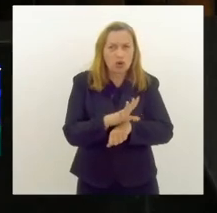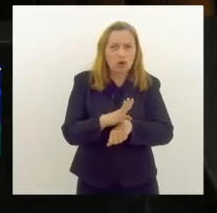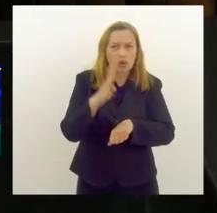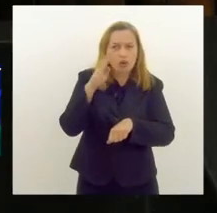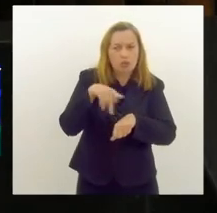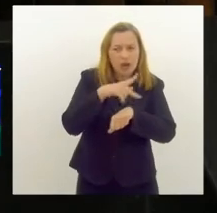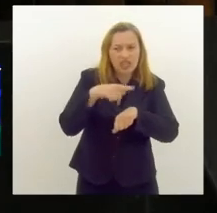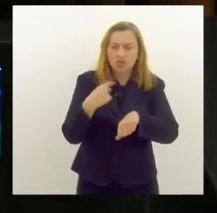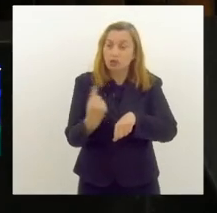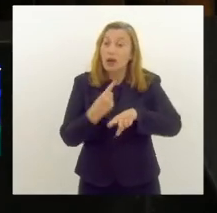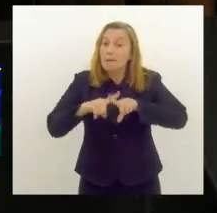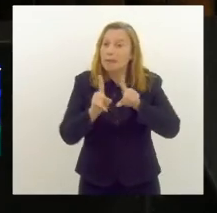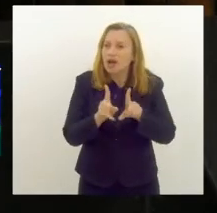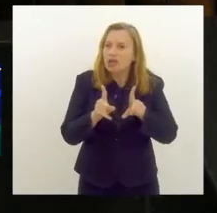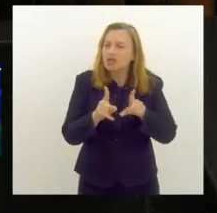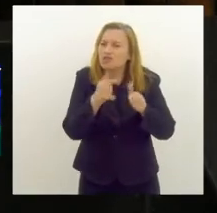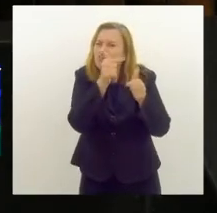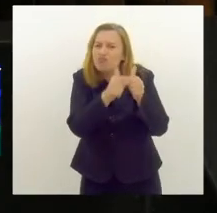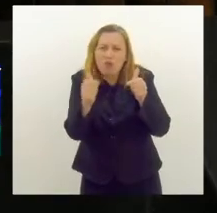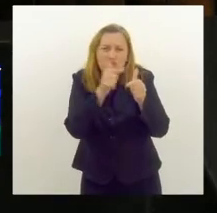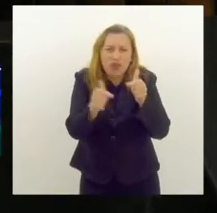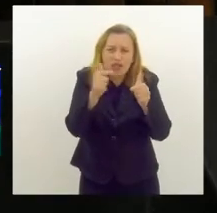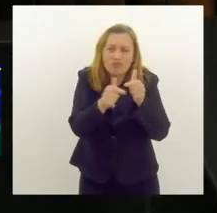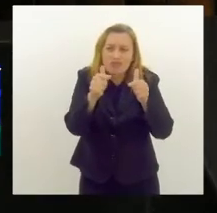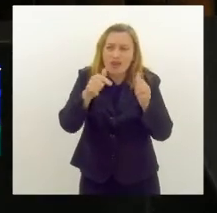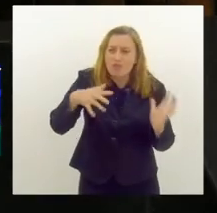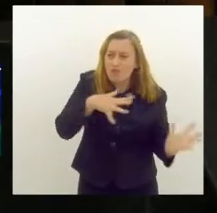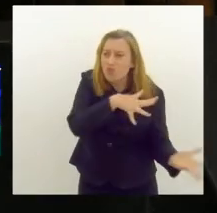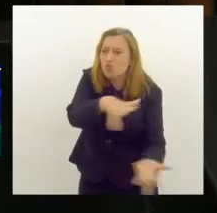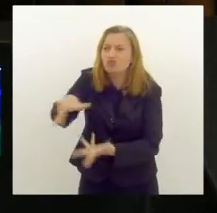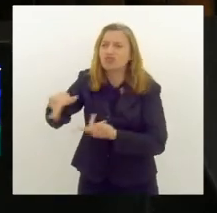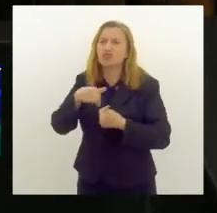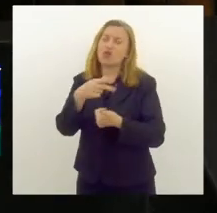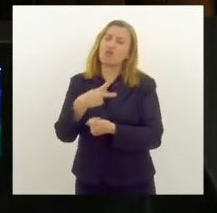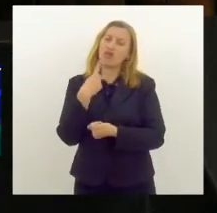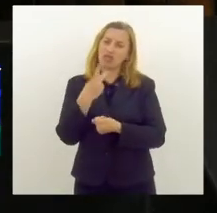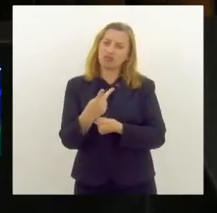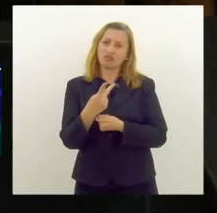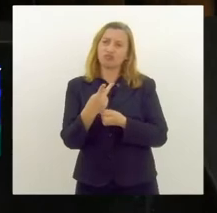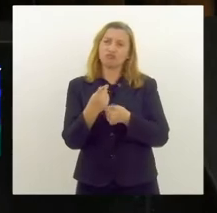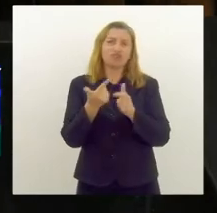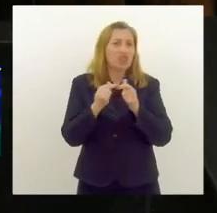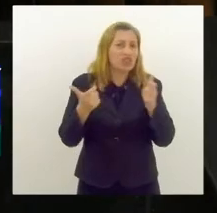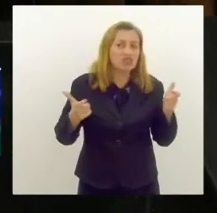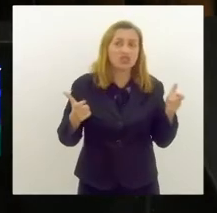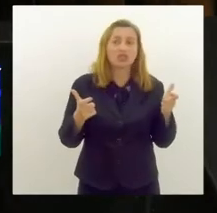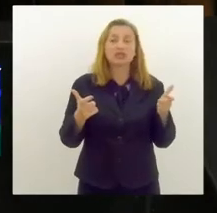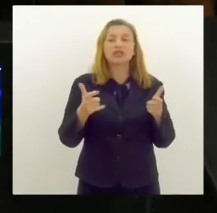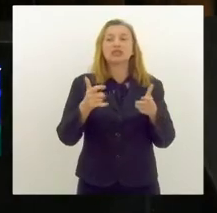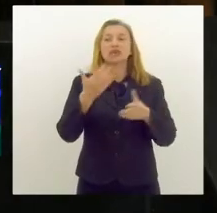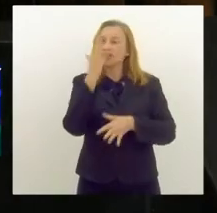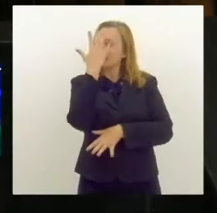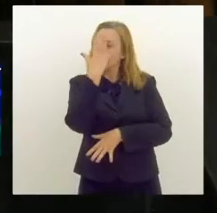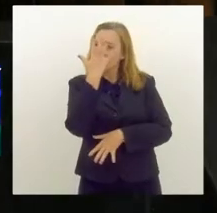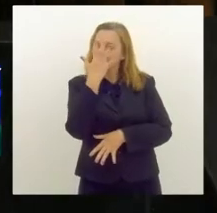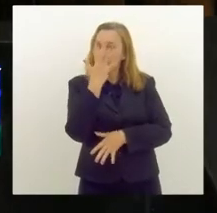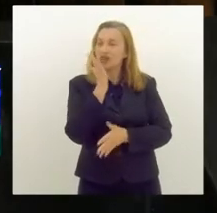mas foi uma situação problemática mundialmente falando. E em fevereiro mesmo já iniciou o